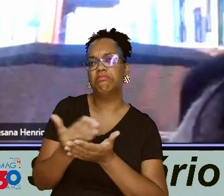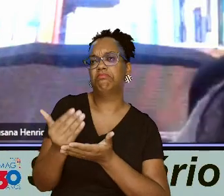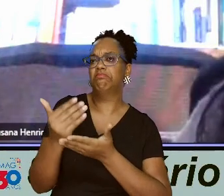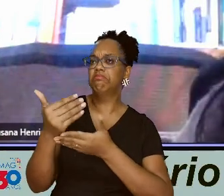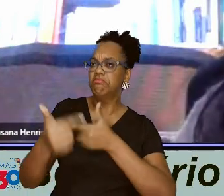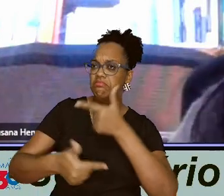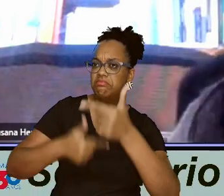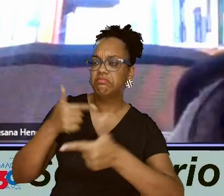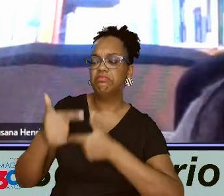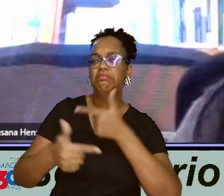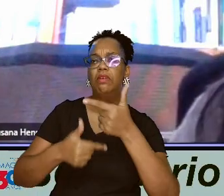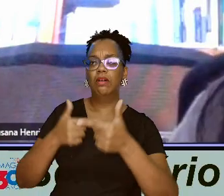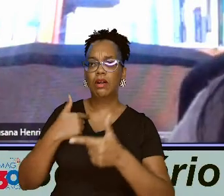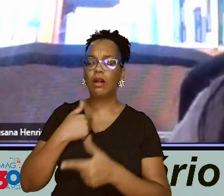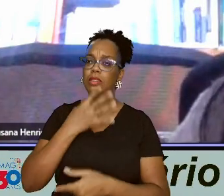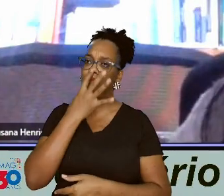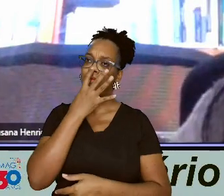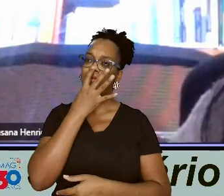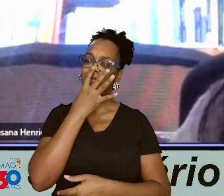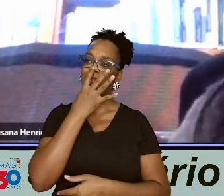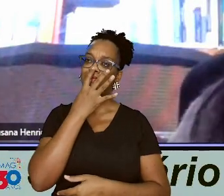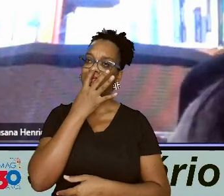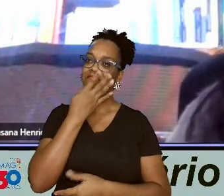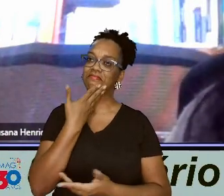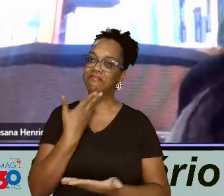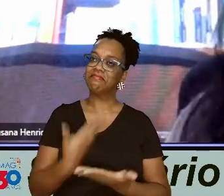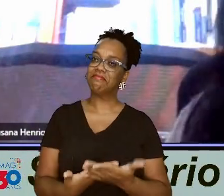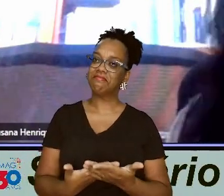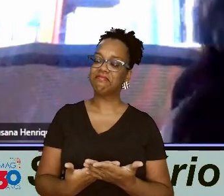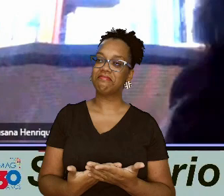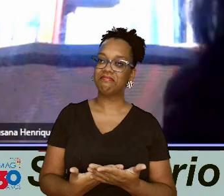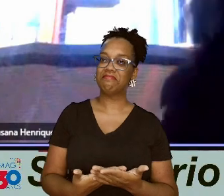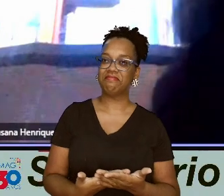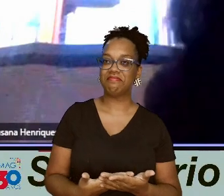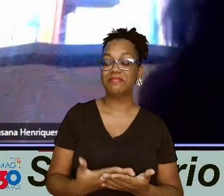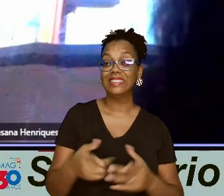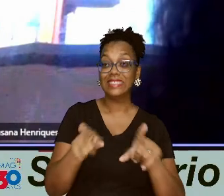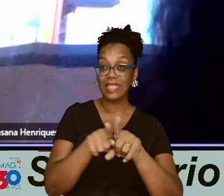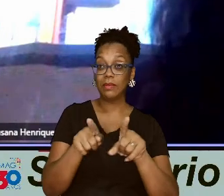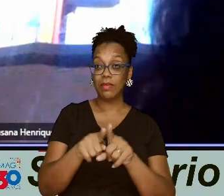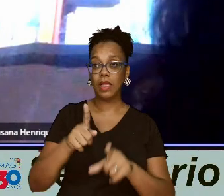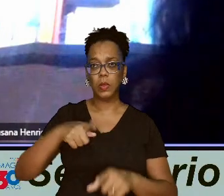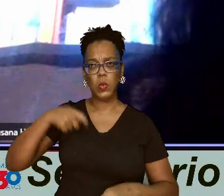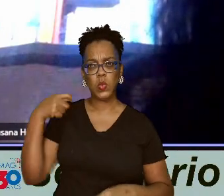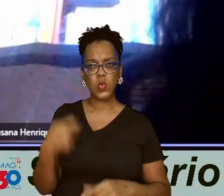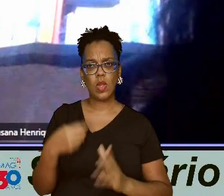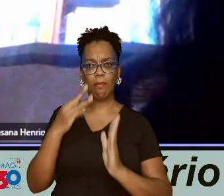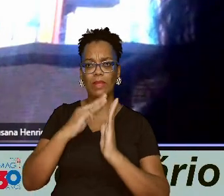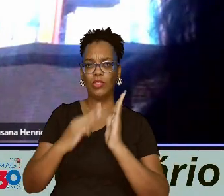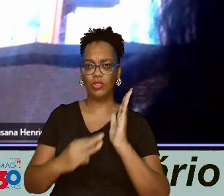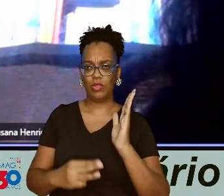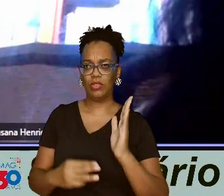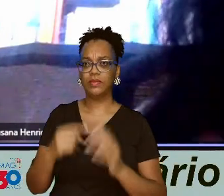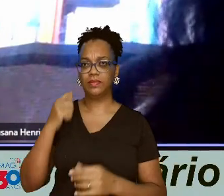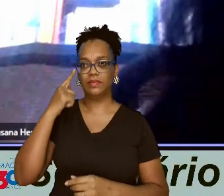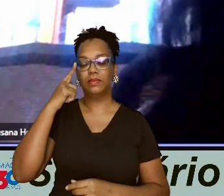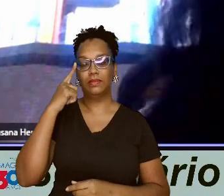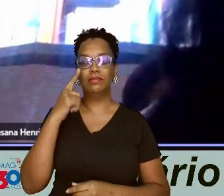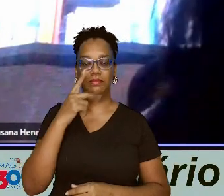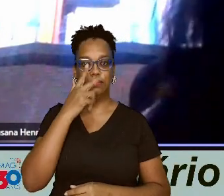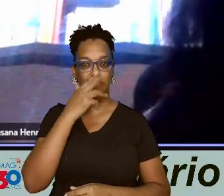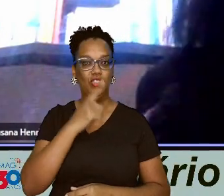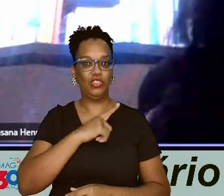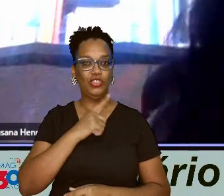foi, que eu fiquei muito, muito bem impressionada, inclusive pelo rigor metodológico, né? Acho que tem o